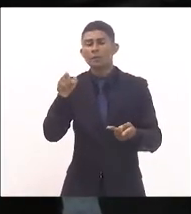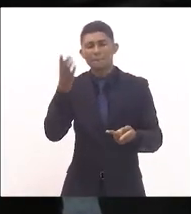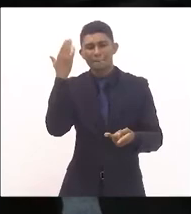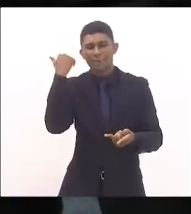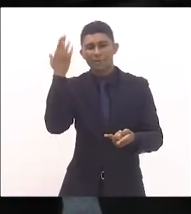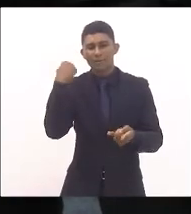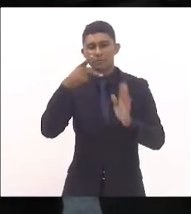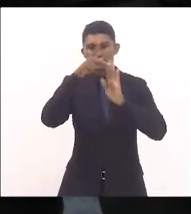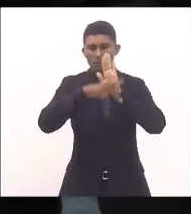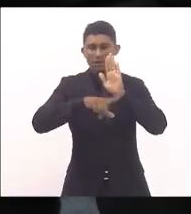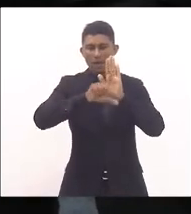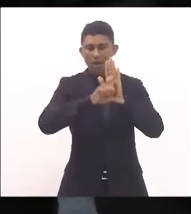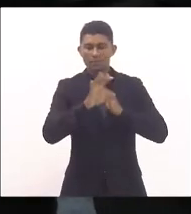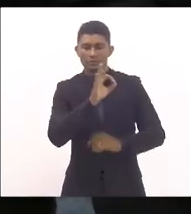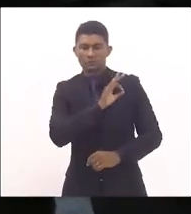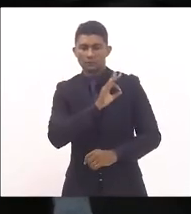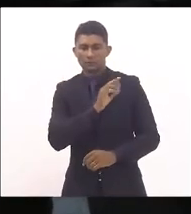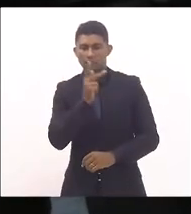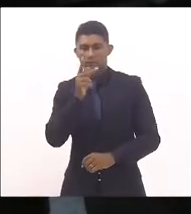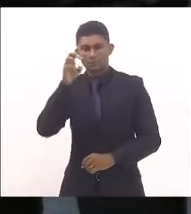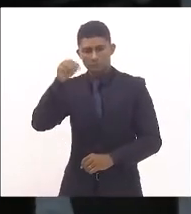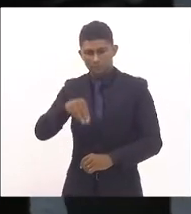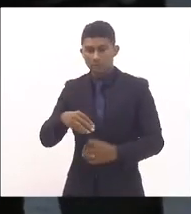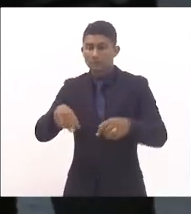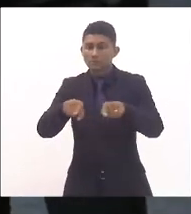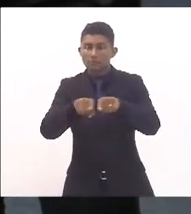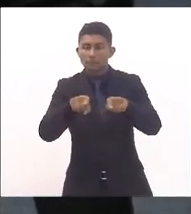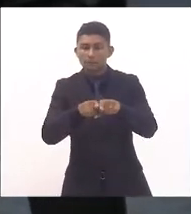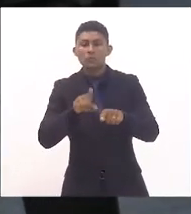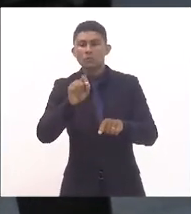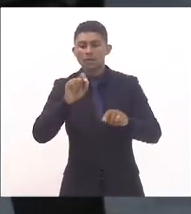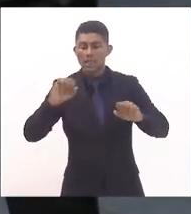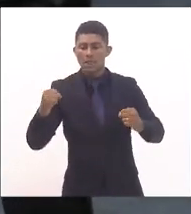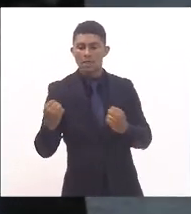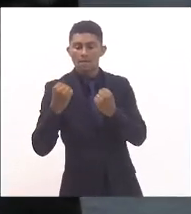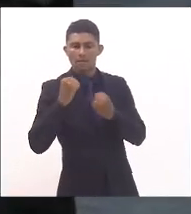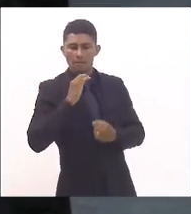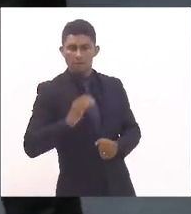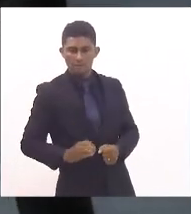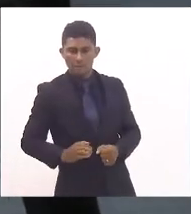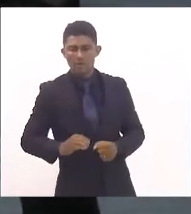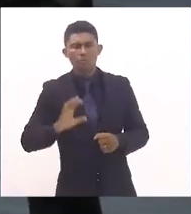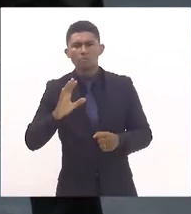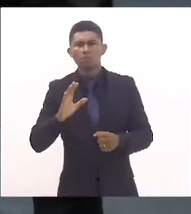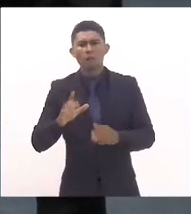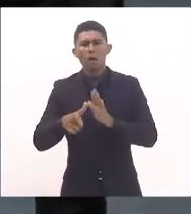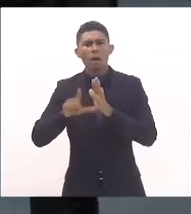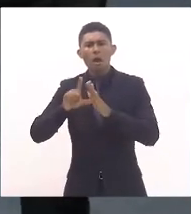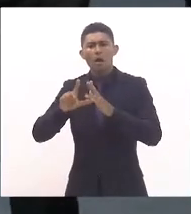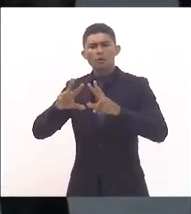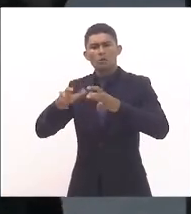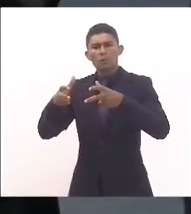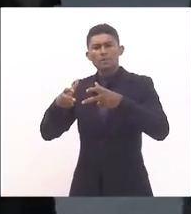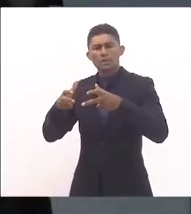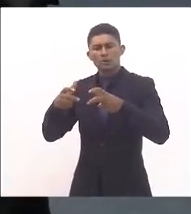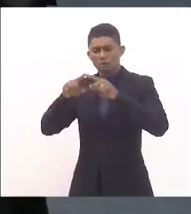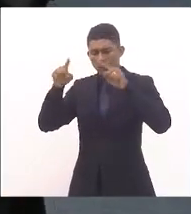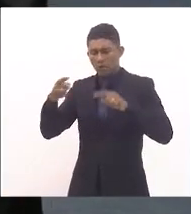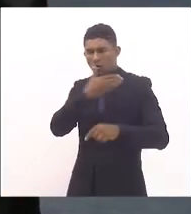lei da Polícia Militar e da Defesa Civil e não houve voto contrário da Comissão de Servidores